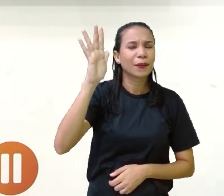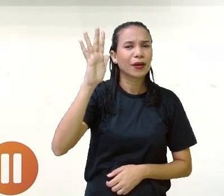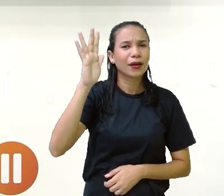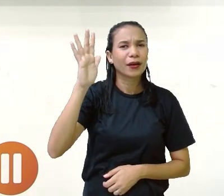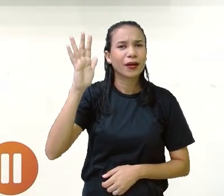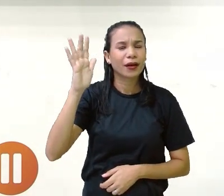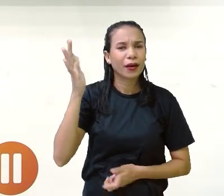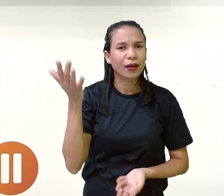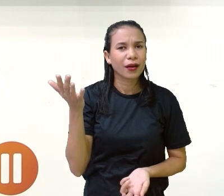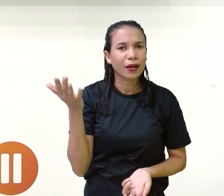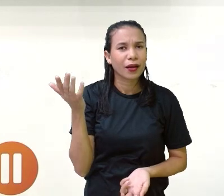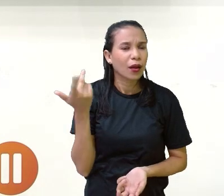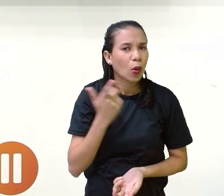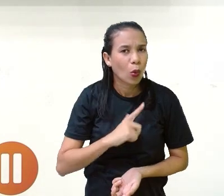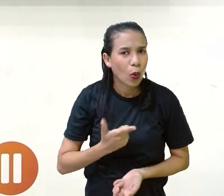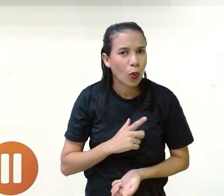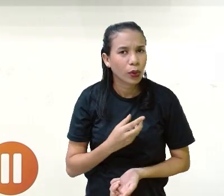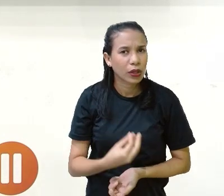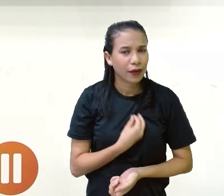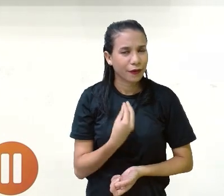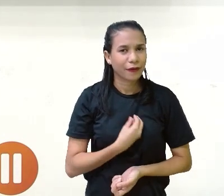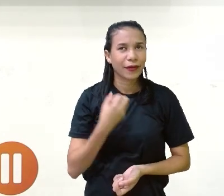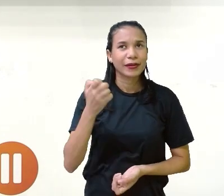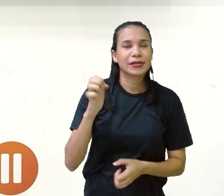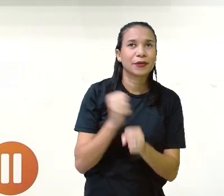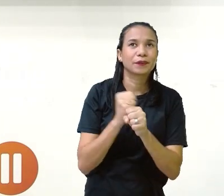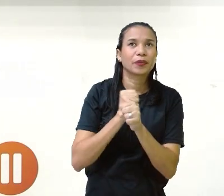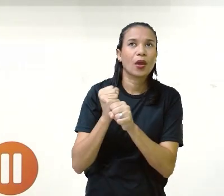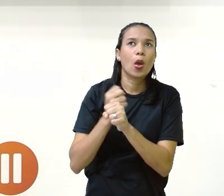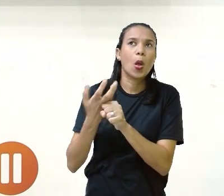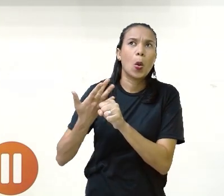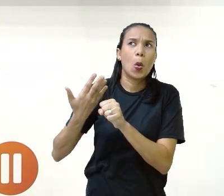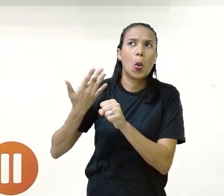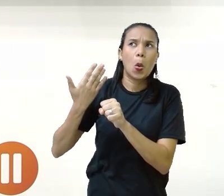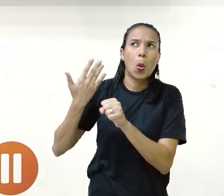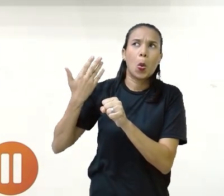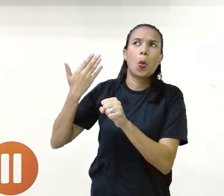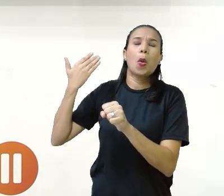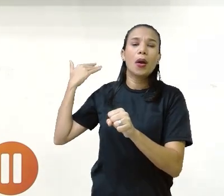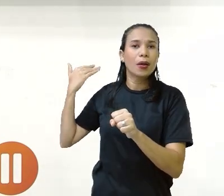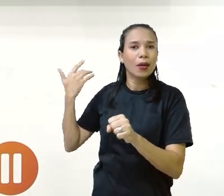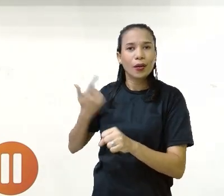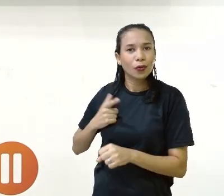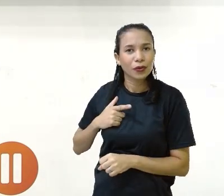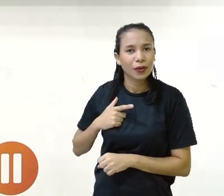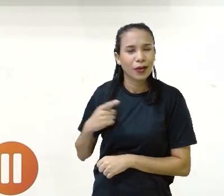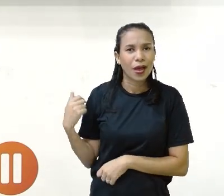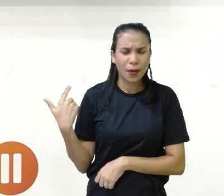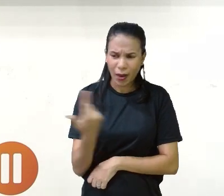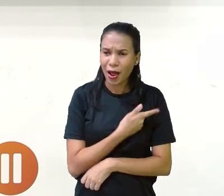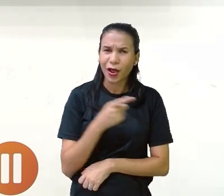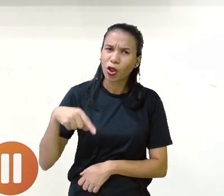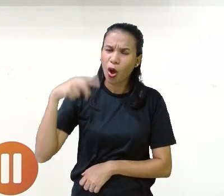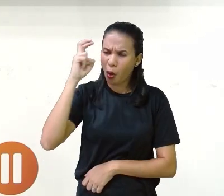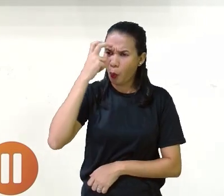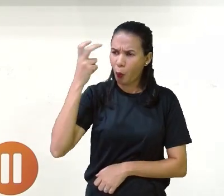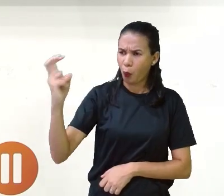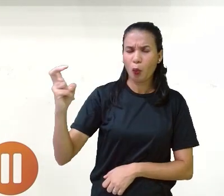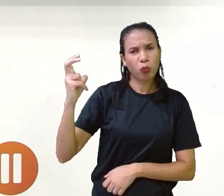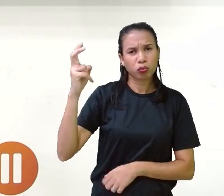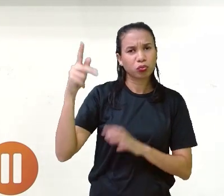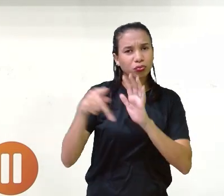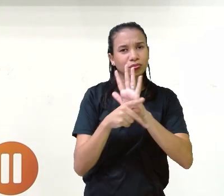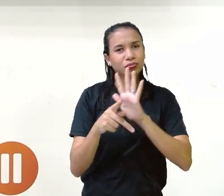isso não aconteceria se fosse em outros tempos, minha gente. Na nossa cabeça, isso é cultural e